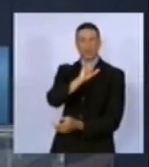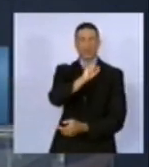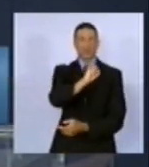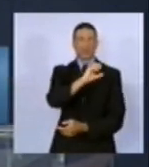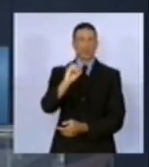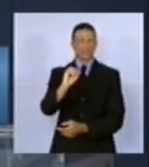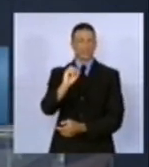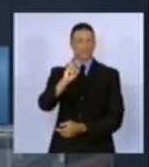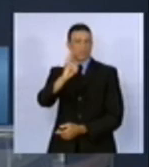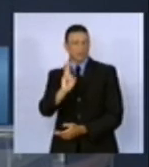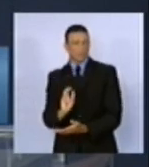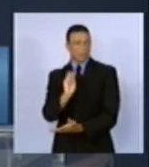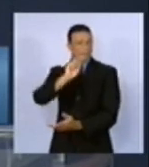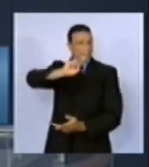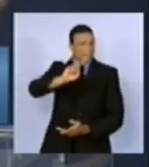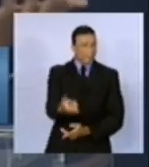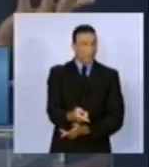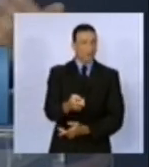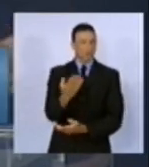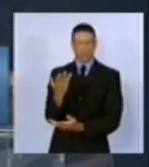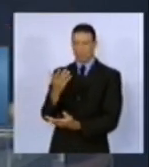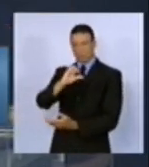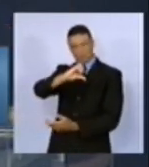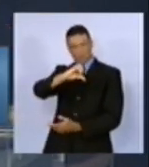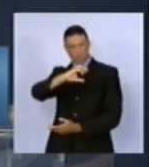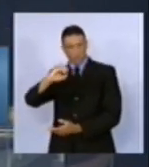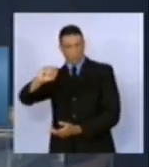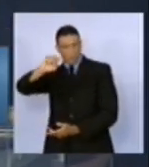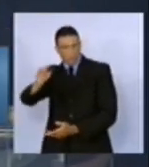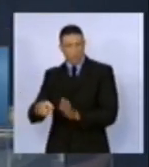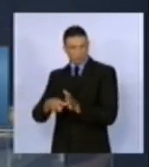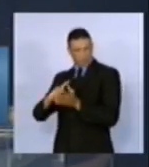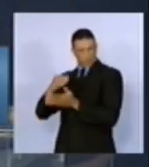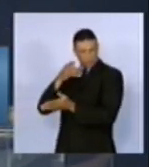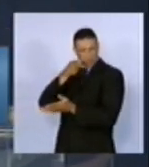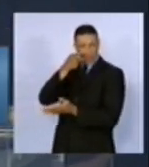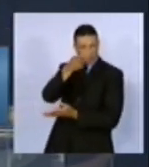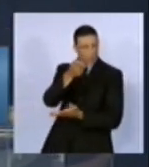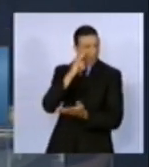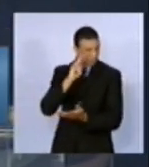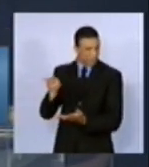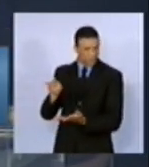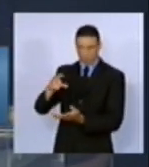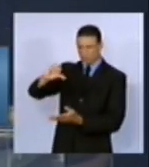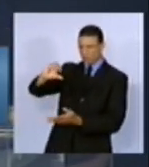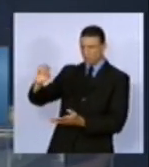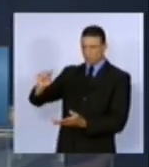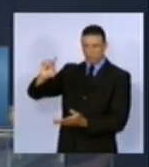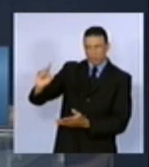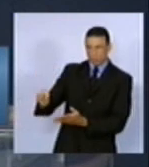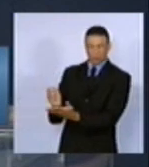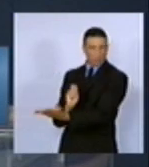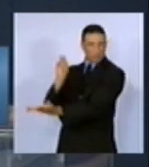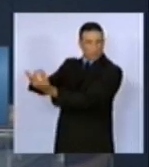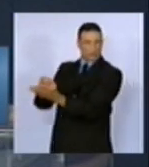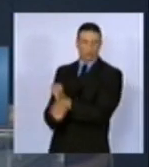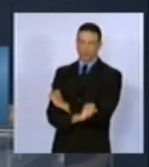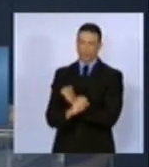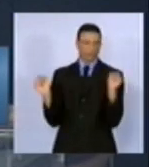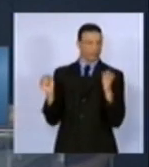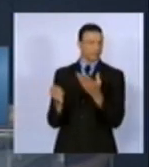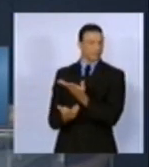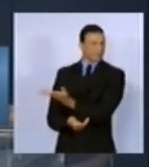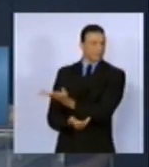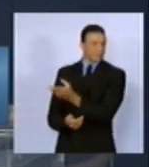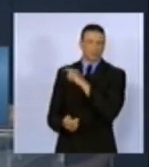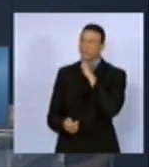850 mil reais e o 900 mil reais como foi comentado aqui fora todo o contingente que segue ela com relação